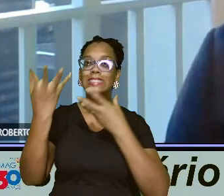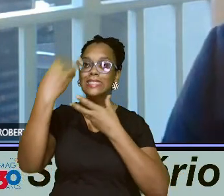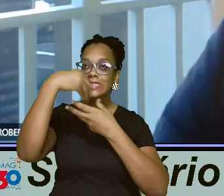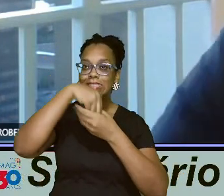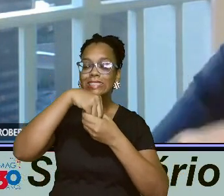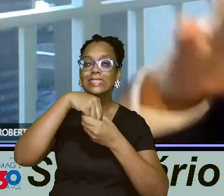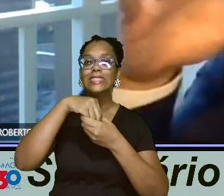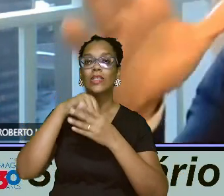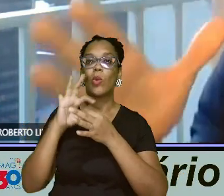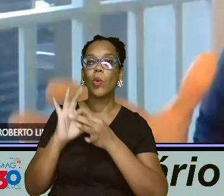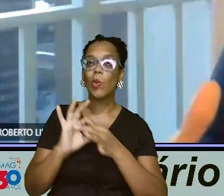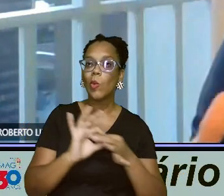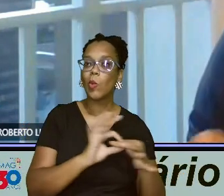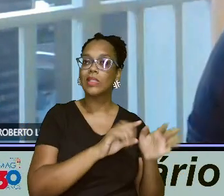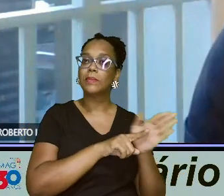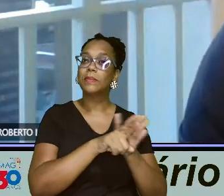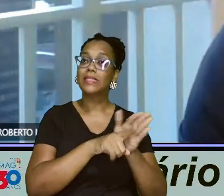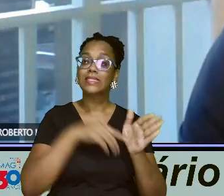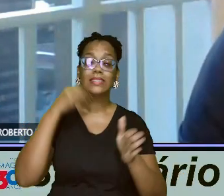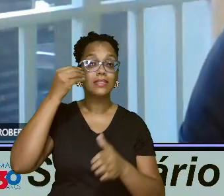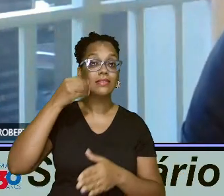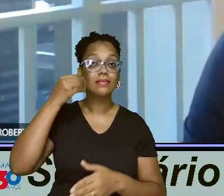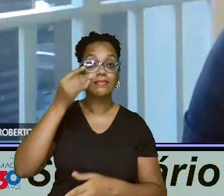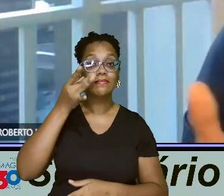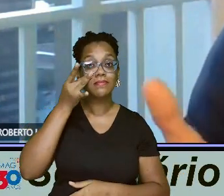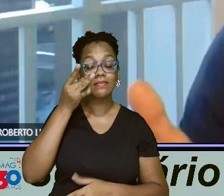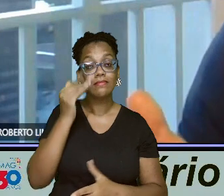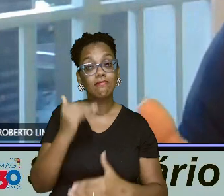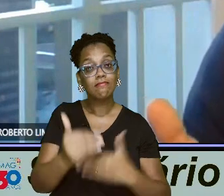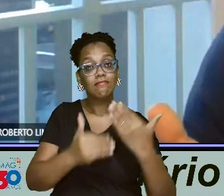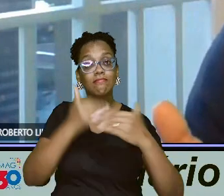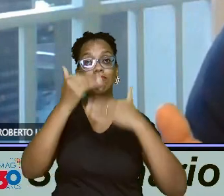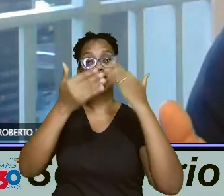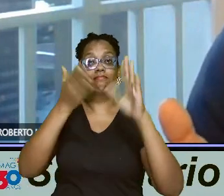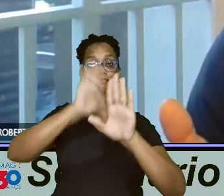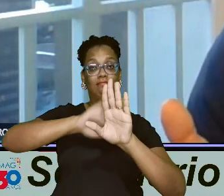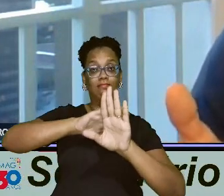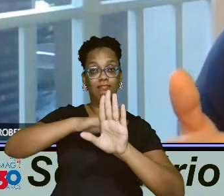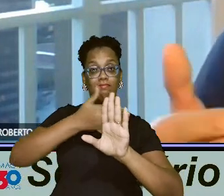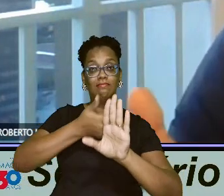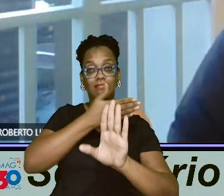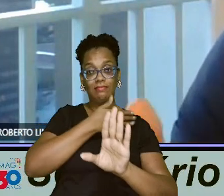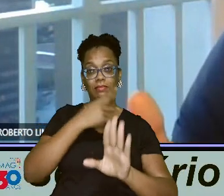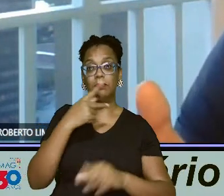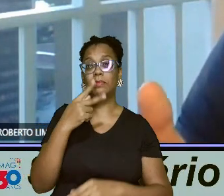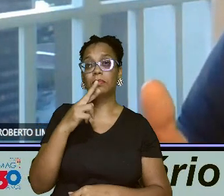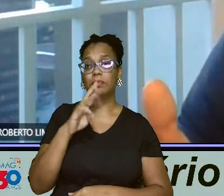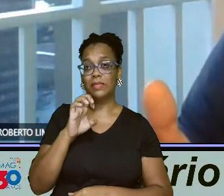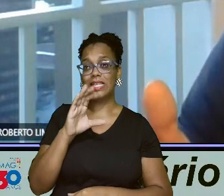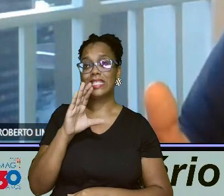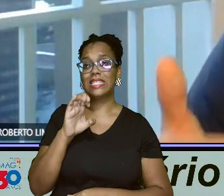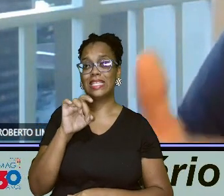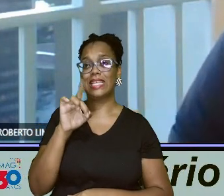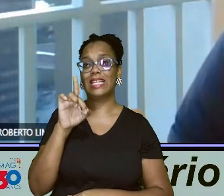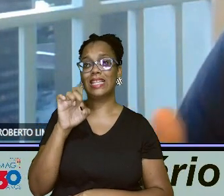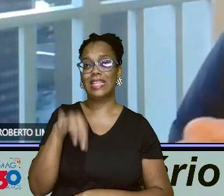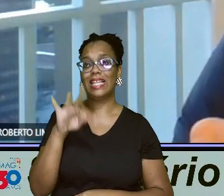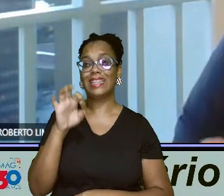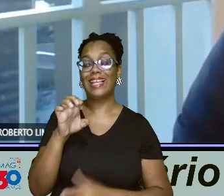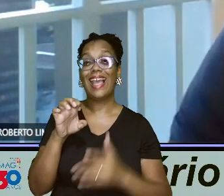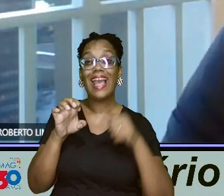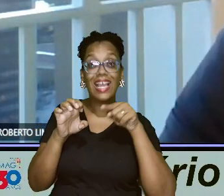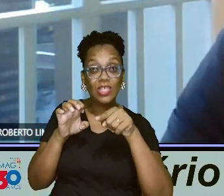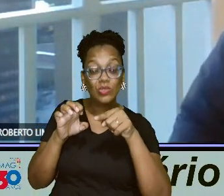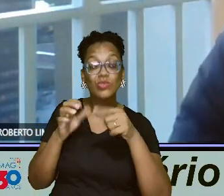da pesquisa empírica e da construção dos precedentes, e eu vou e é isso que eu quero